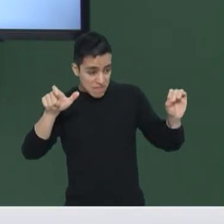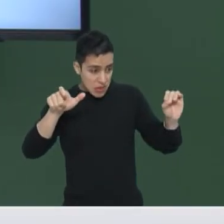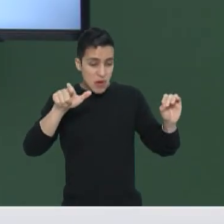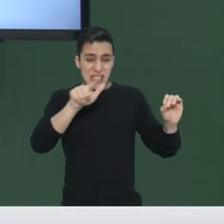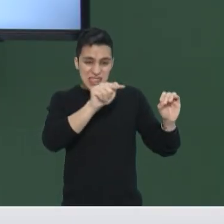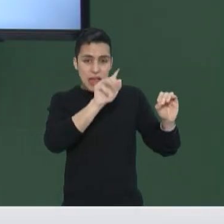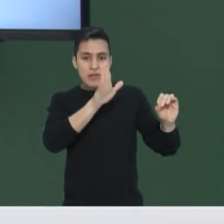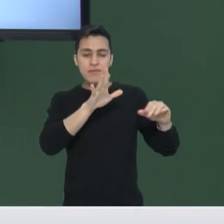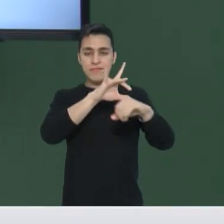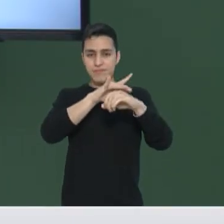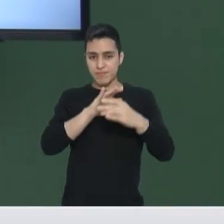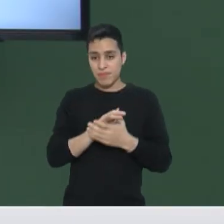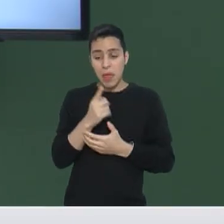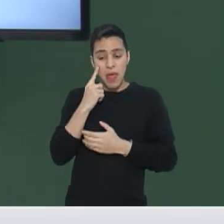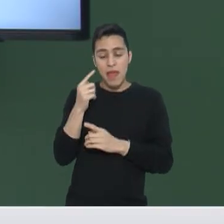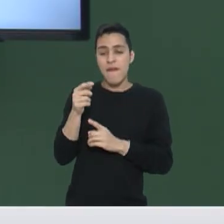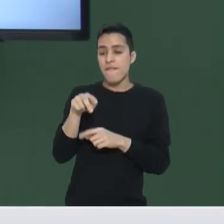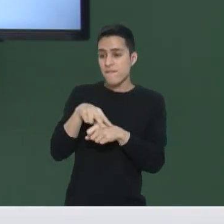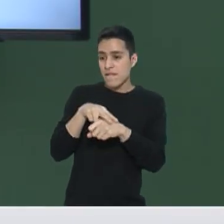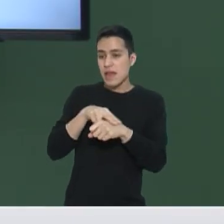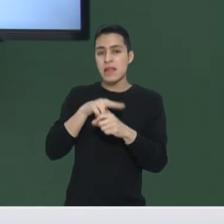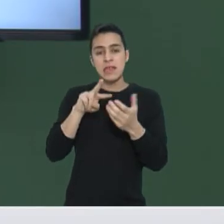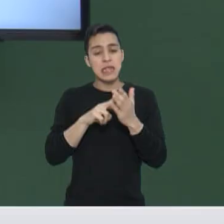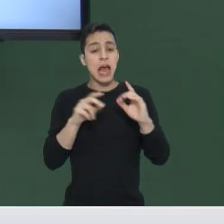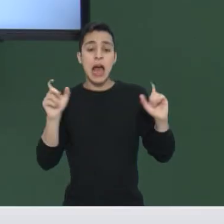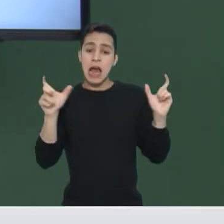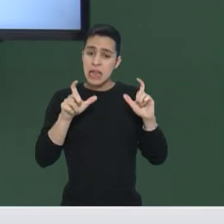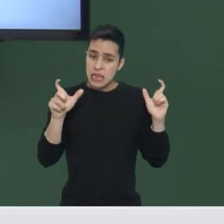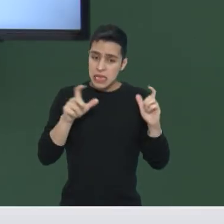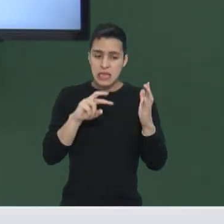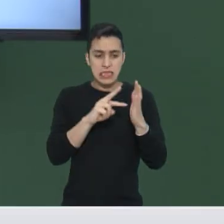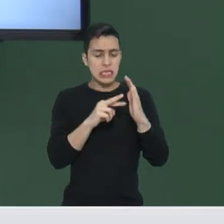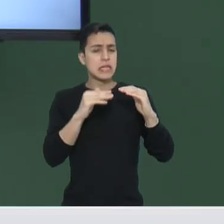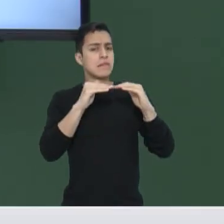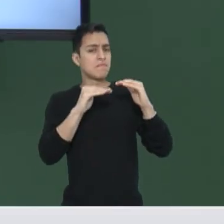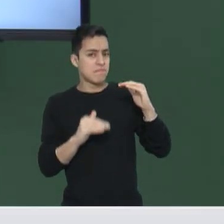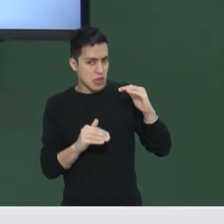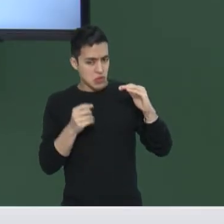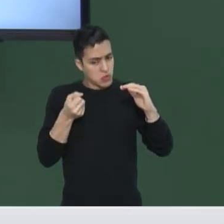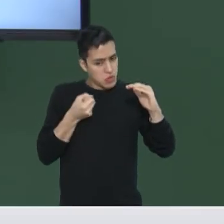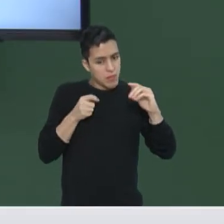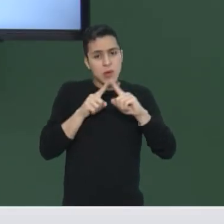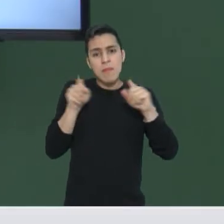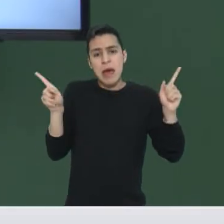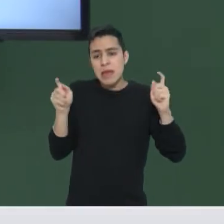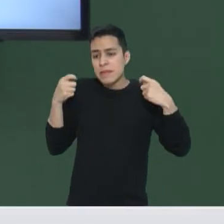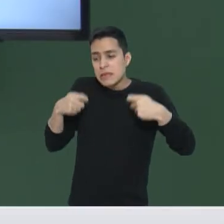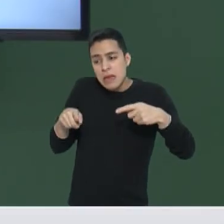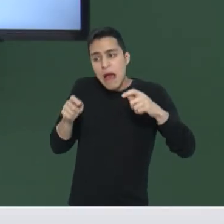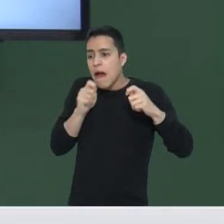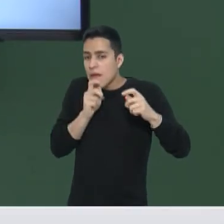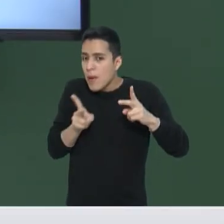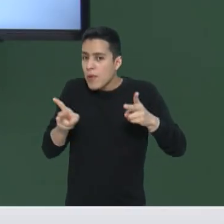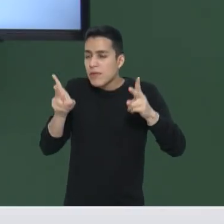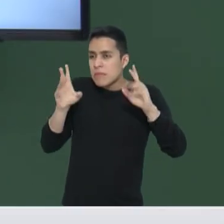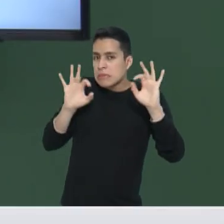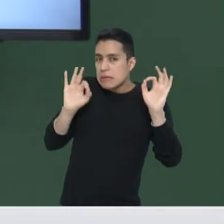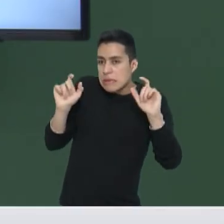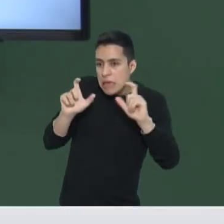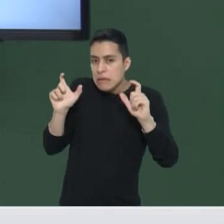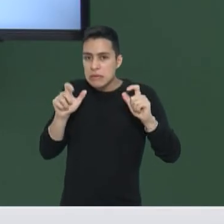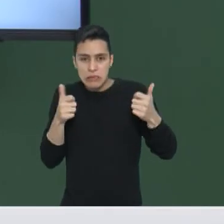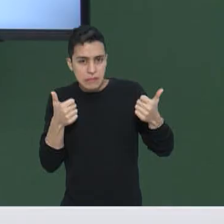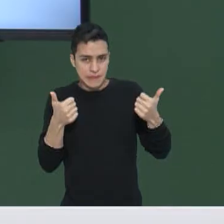E a bandeira verde é a bandeira de alerta. Está abaixo do índice nacional, mas nós temos que ficar em alerta. Deu para